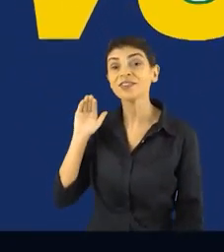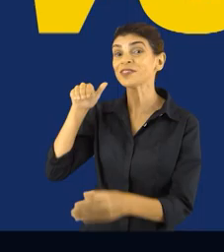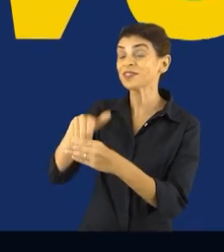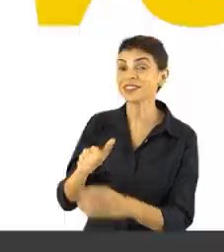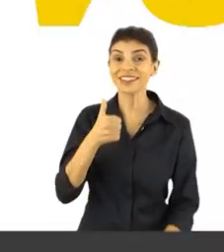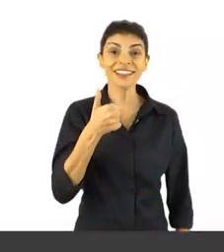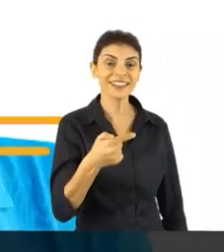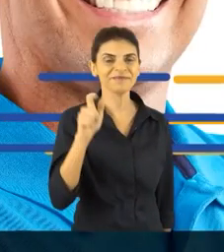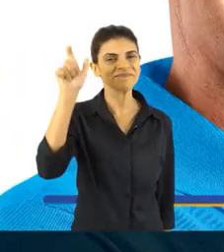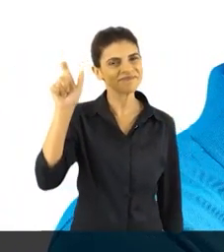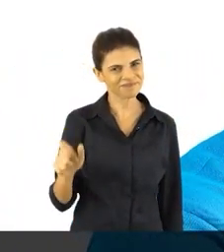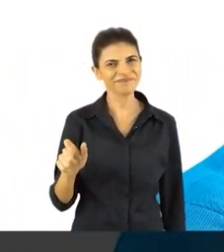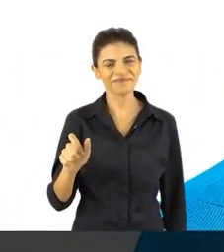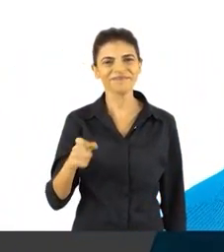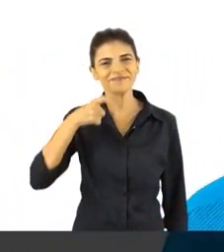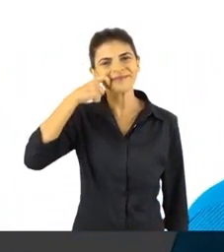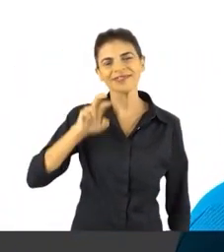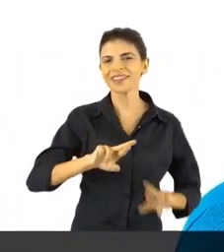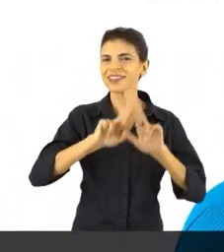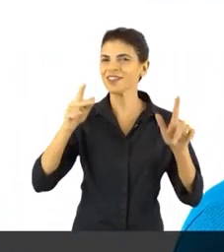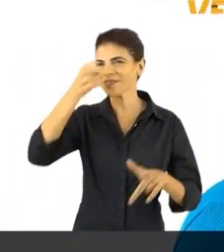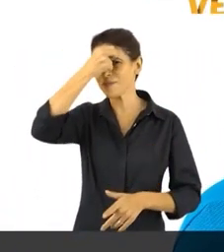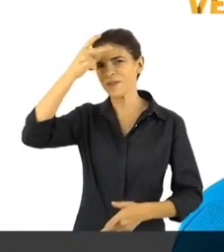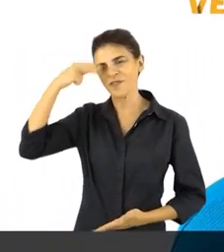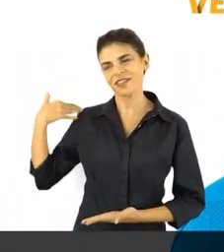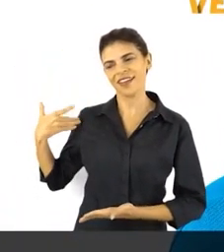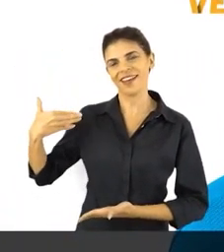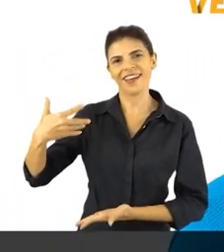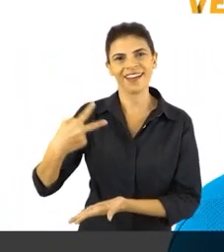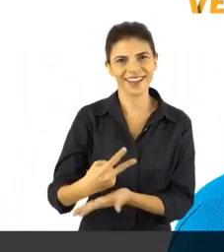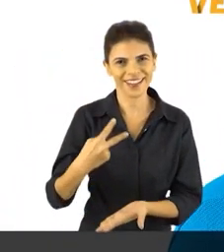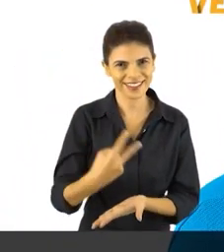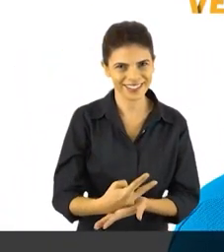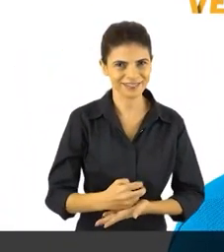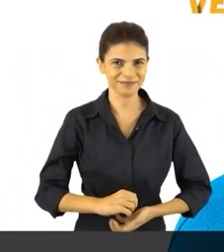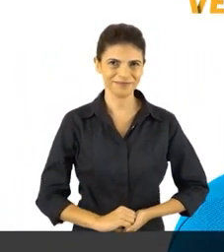Luiz Lima, diferente disso tudo que tá aí.